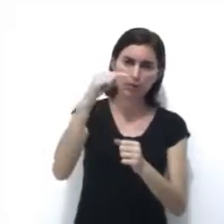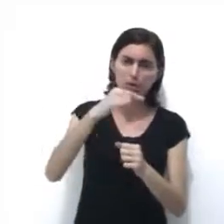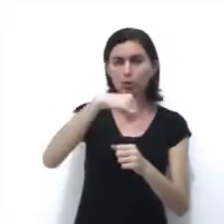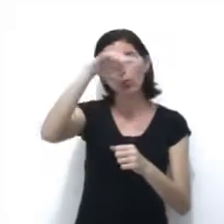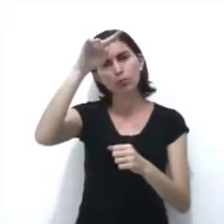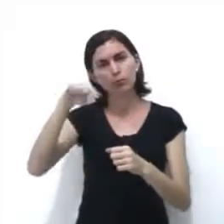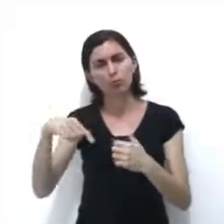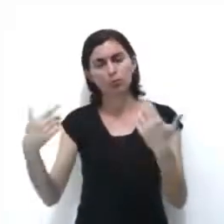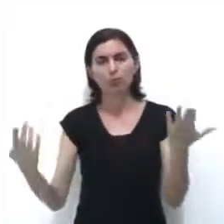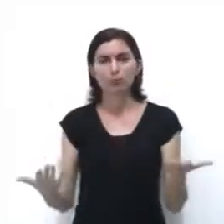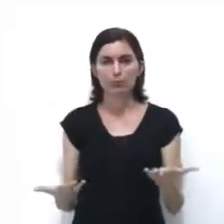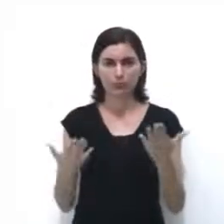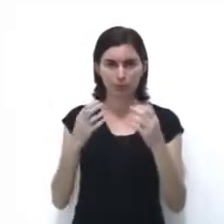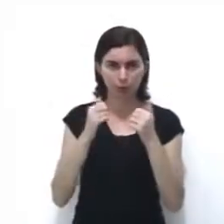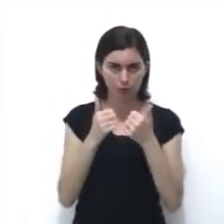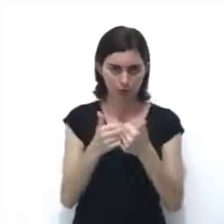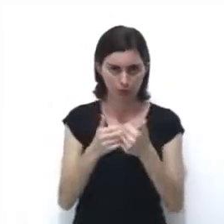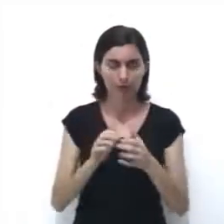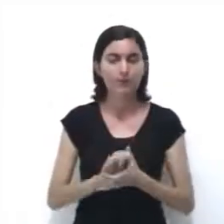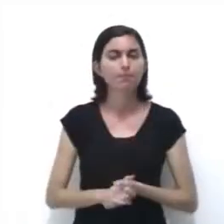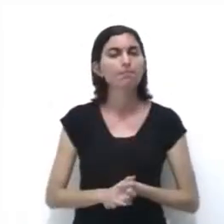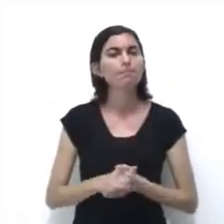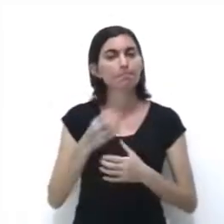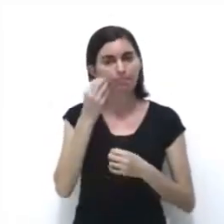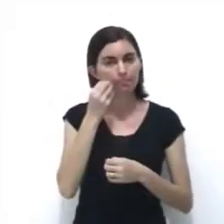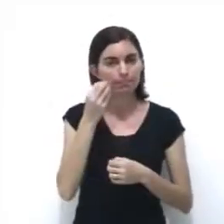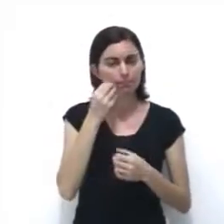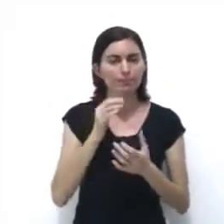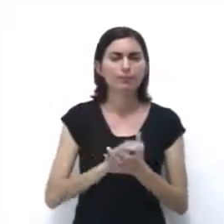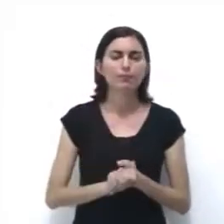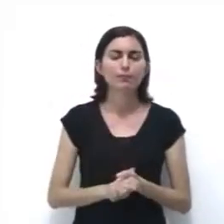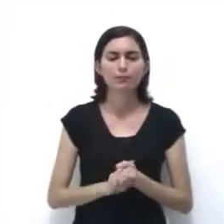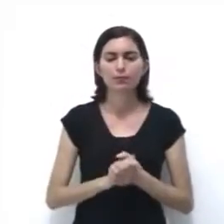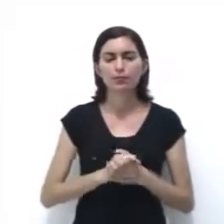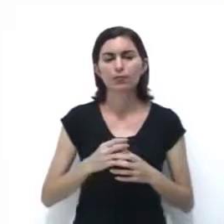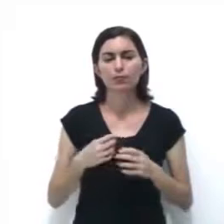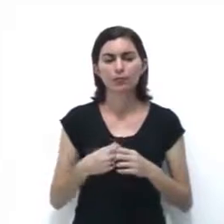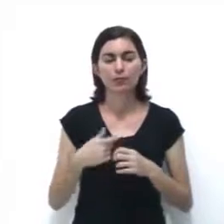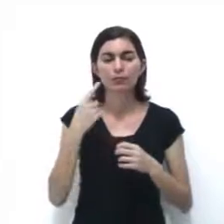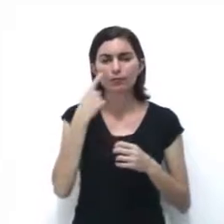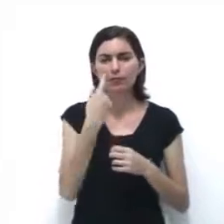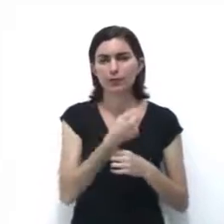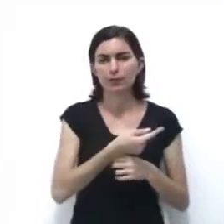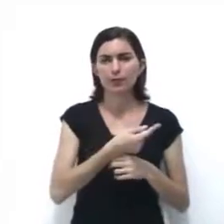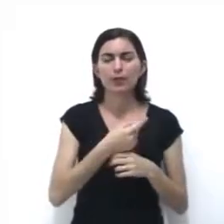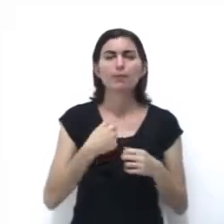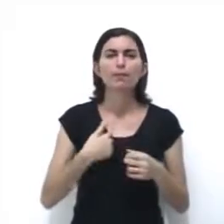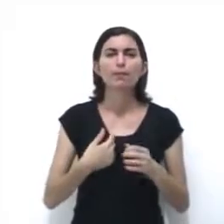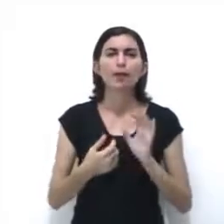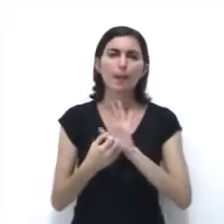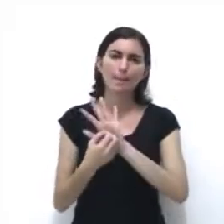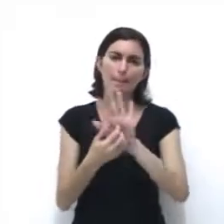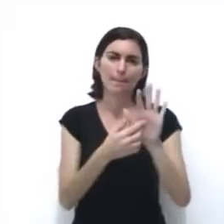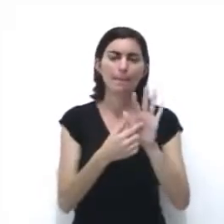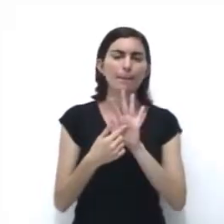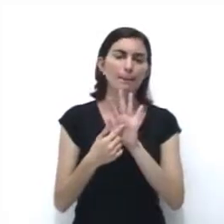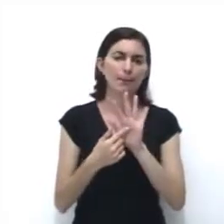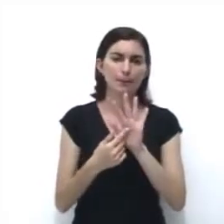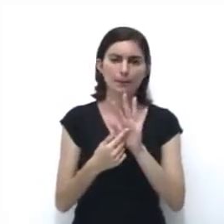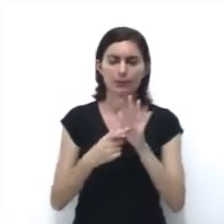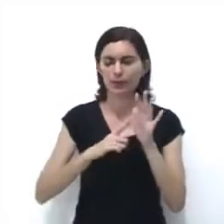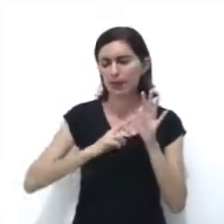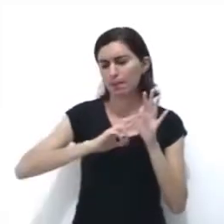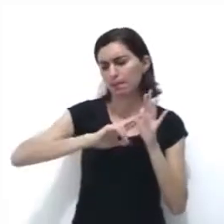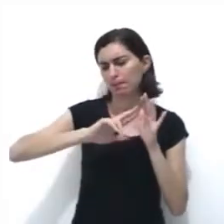acento circunflexo. Ok, pessoal? Vamos nessa então. Olha só. Olha aí, galera, conforme aparece aí na sua